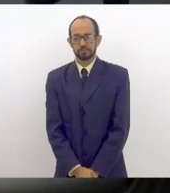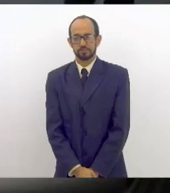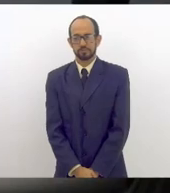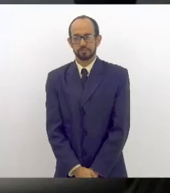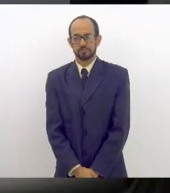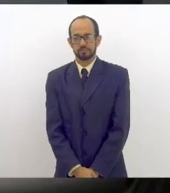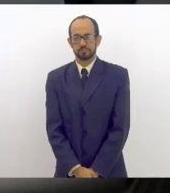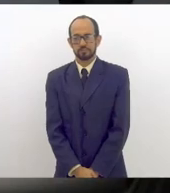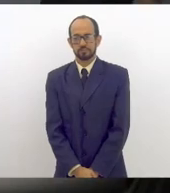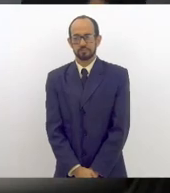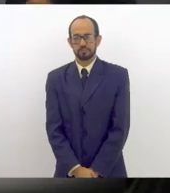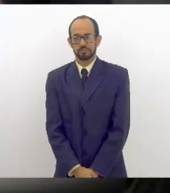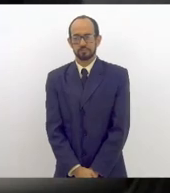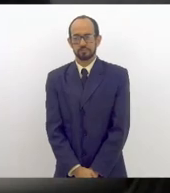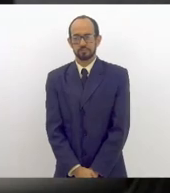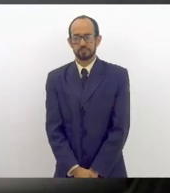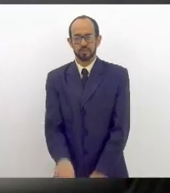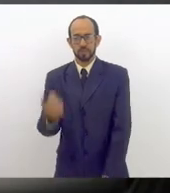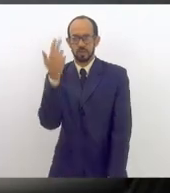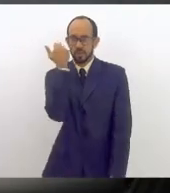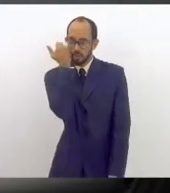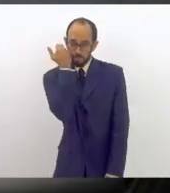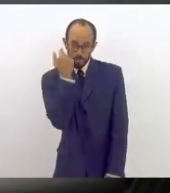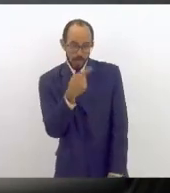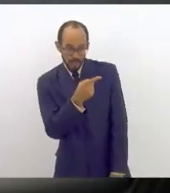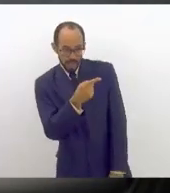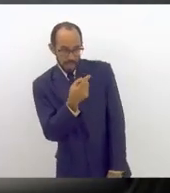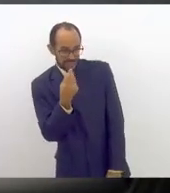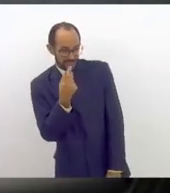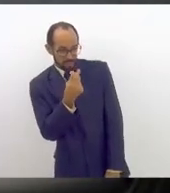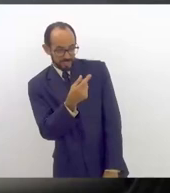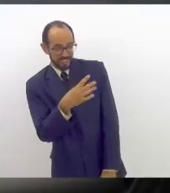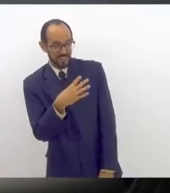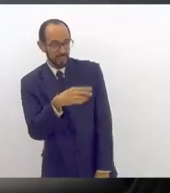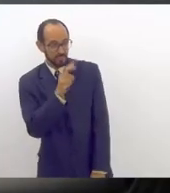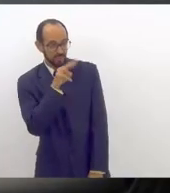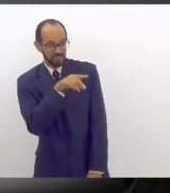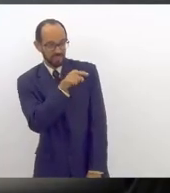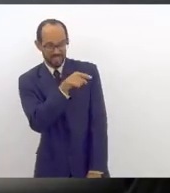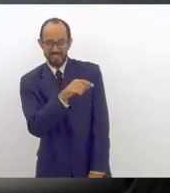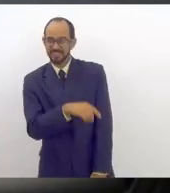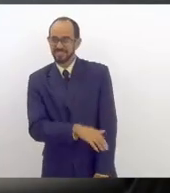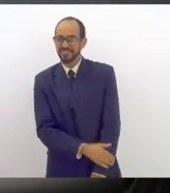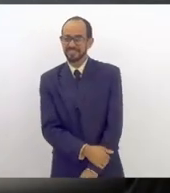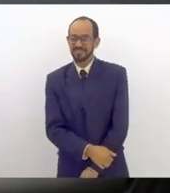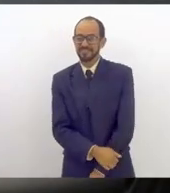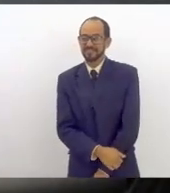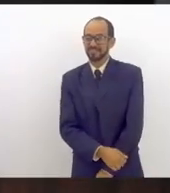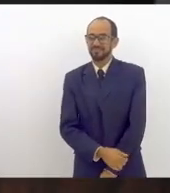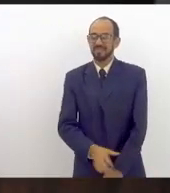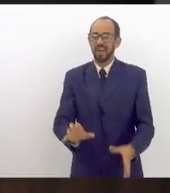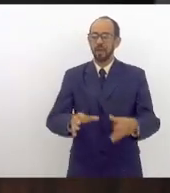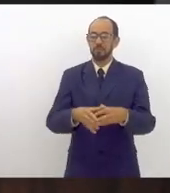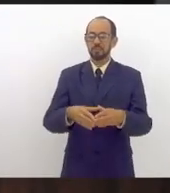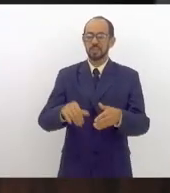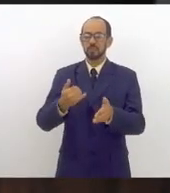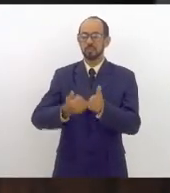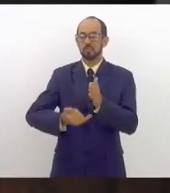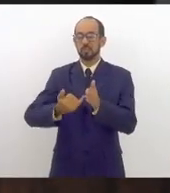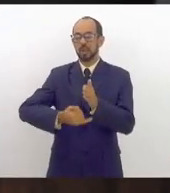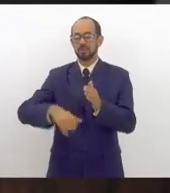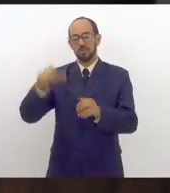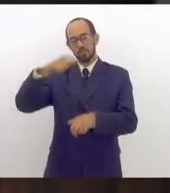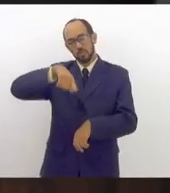também. Eliomar. Quanto tempo? Pela Comissão de Tributação, deputado Luiz